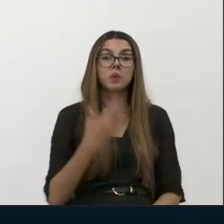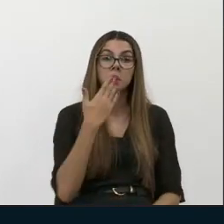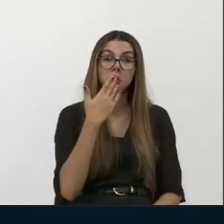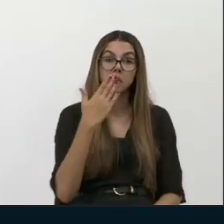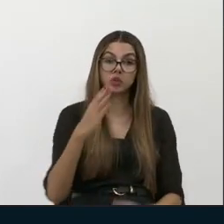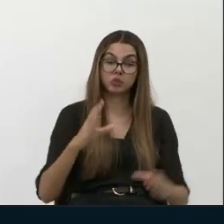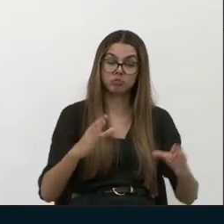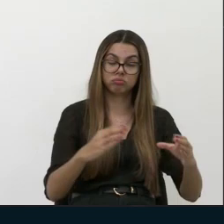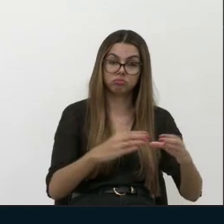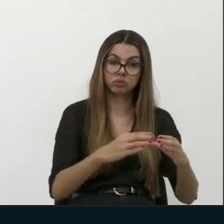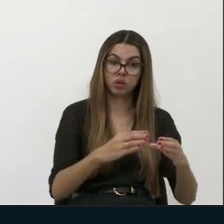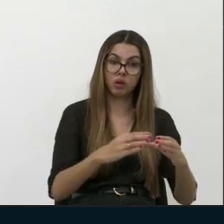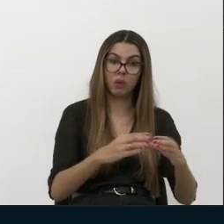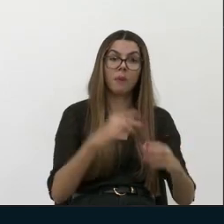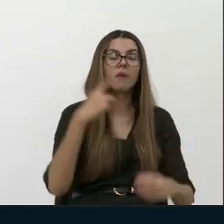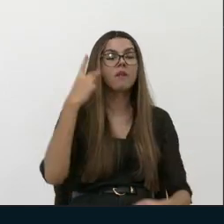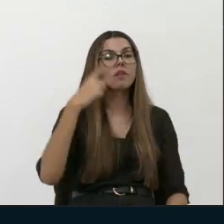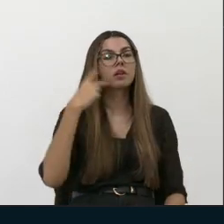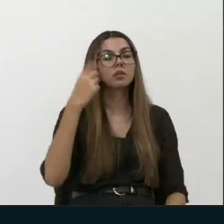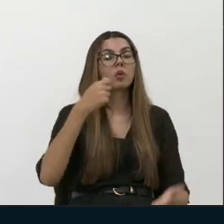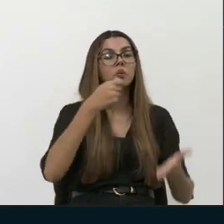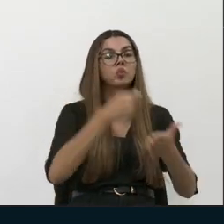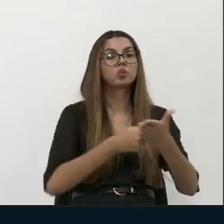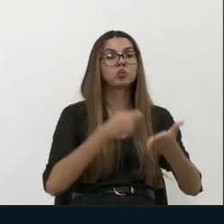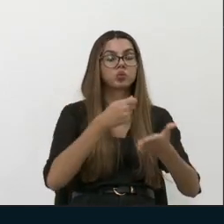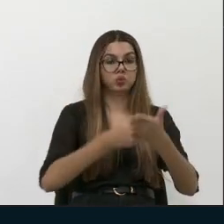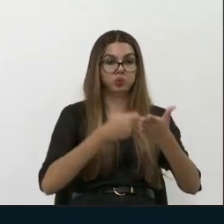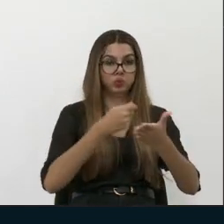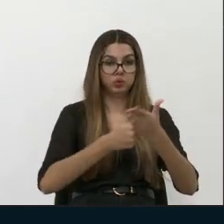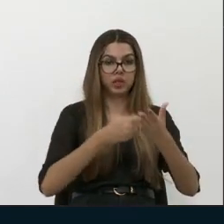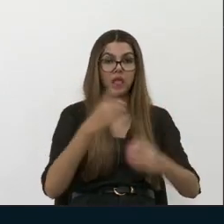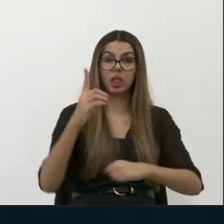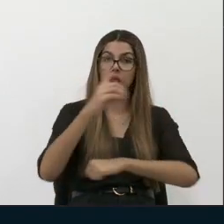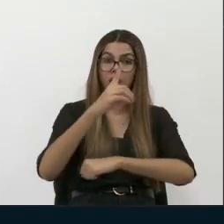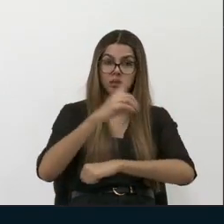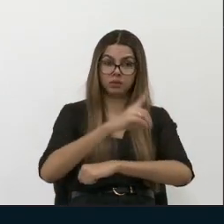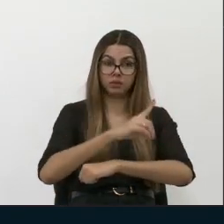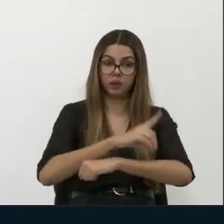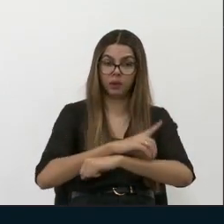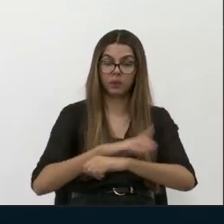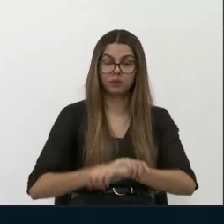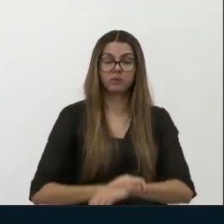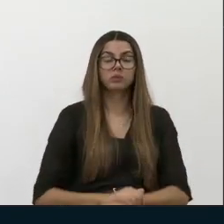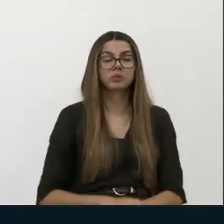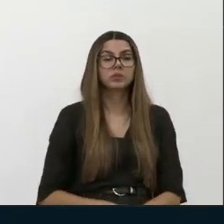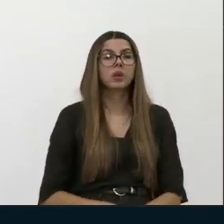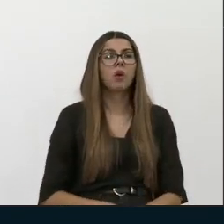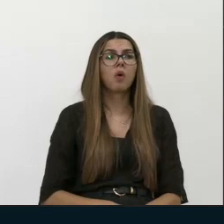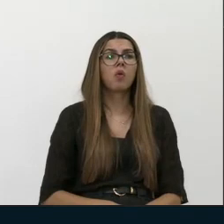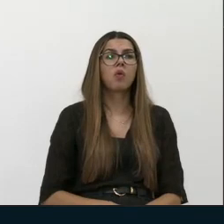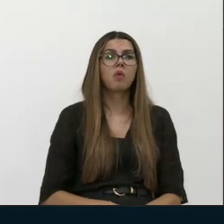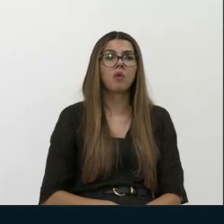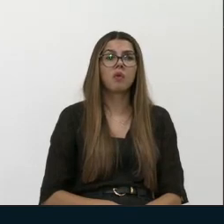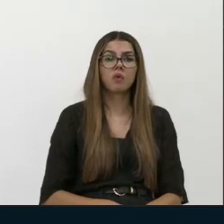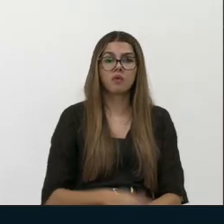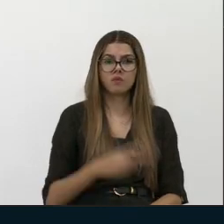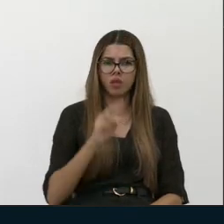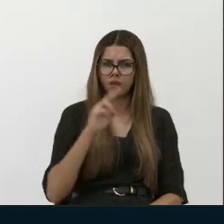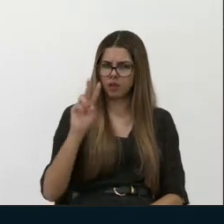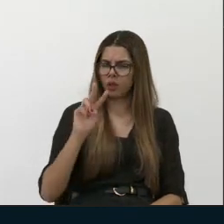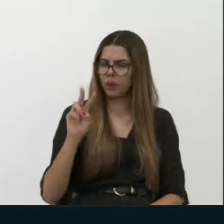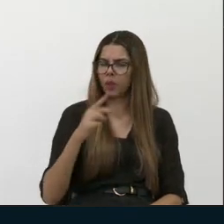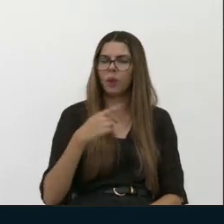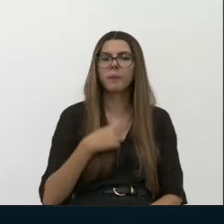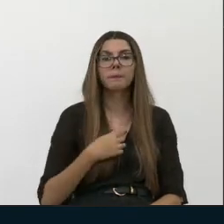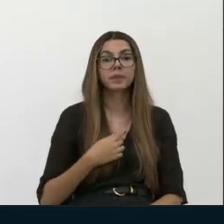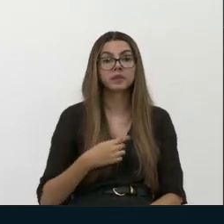dos vereadores na luta contra a dengue. Quero dizer aqui, vereador, como você mencionou meu nome, que